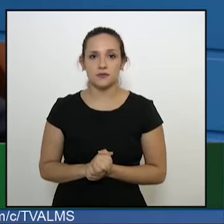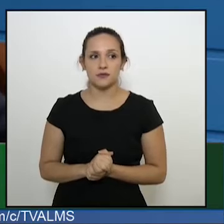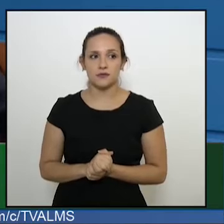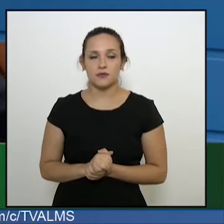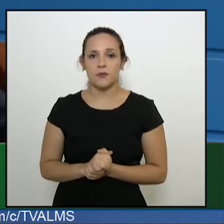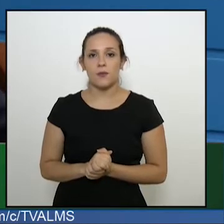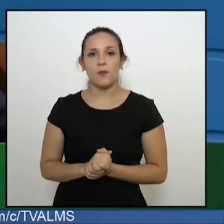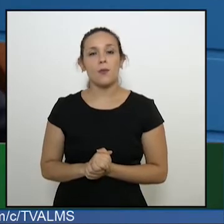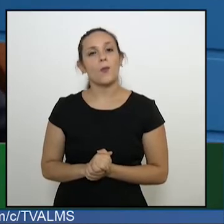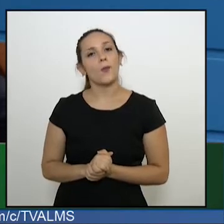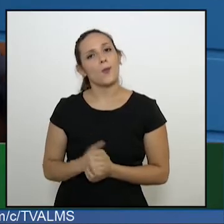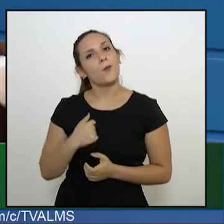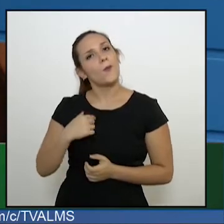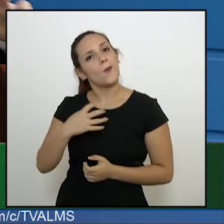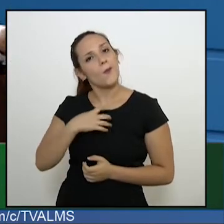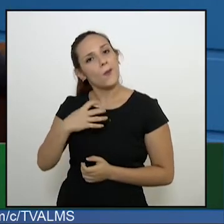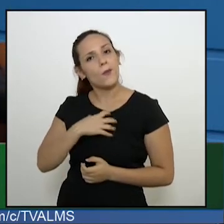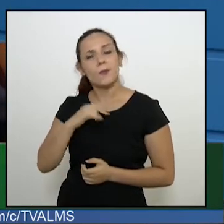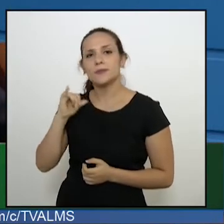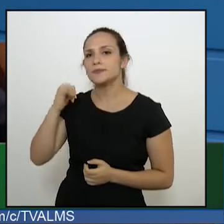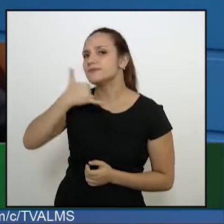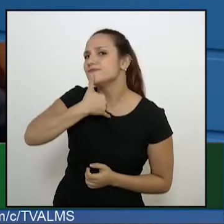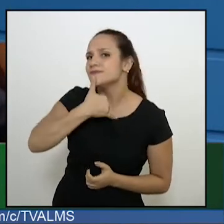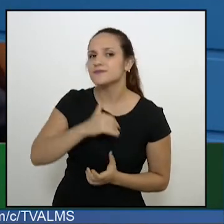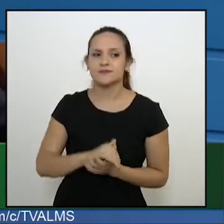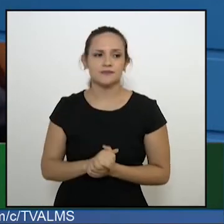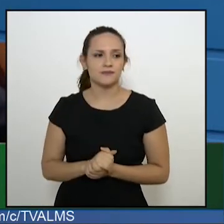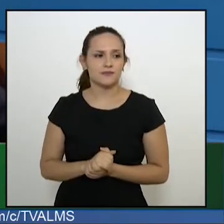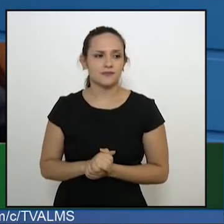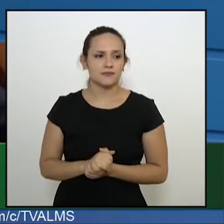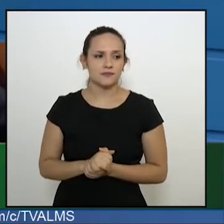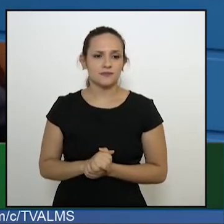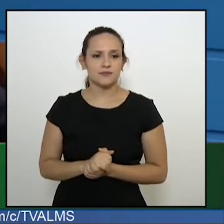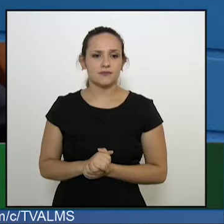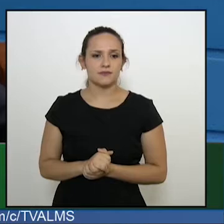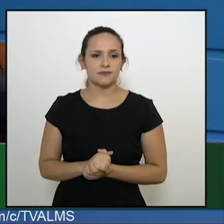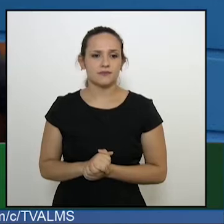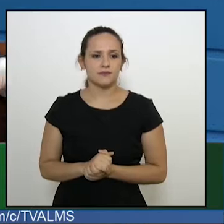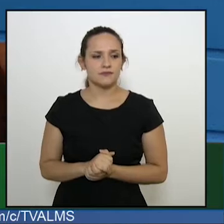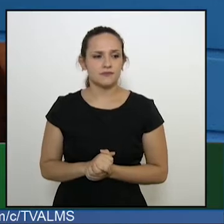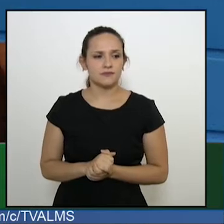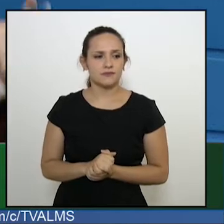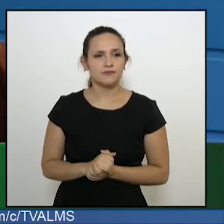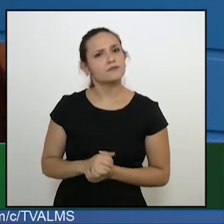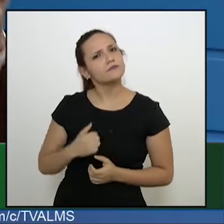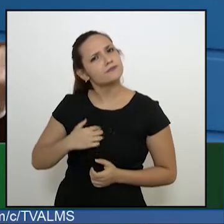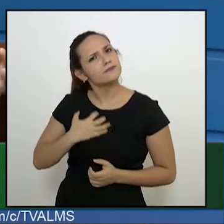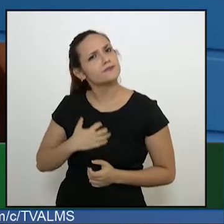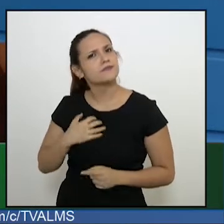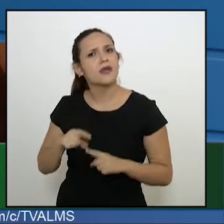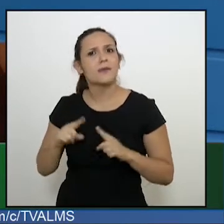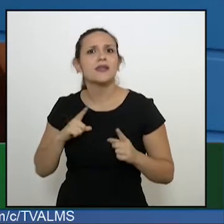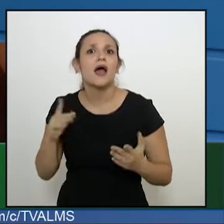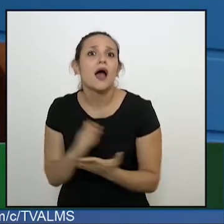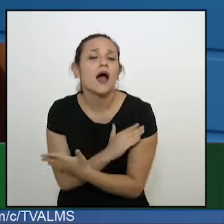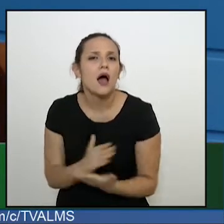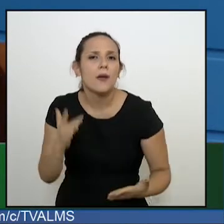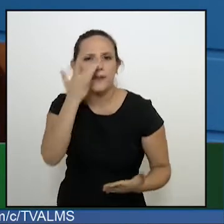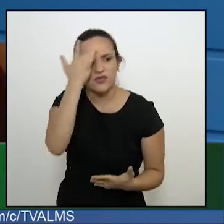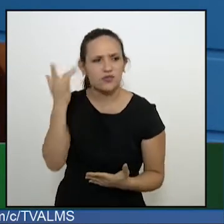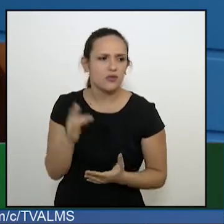causa tristeza e indignação Uma parte. são as pessoas que